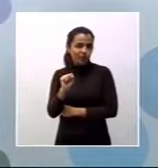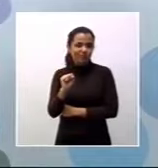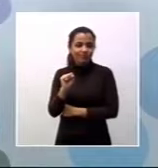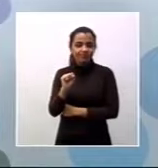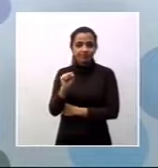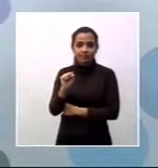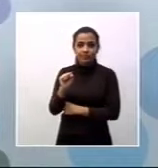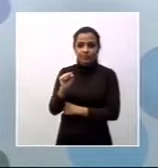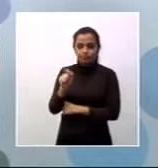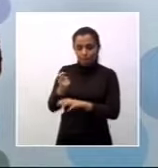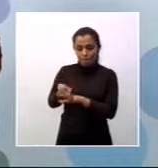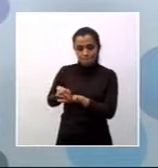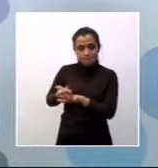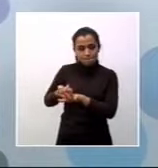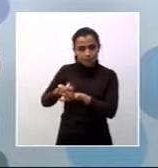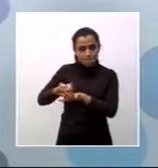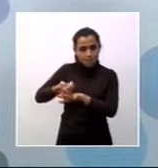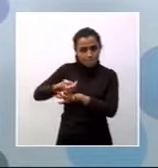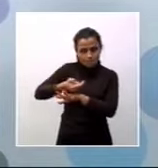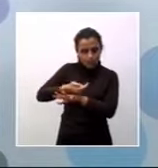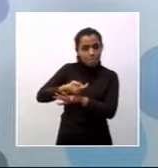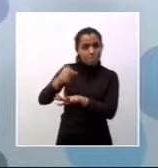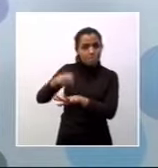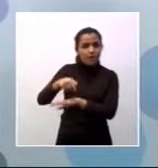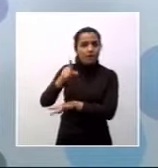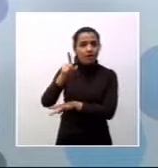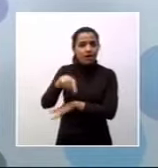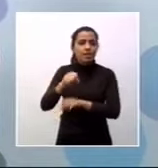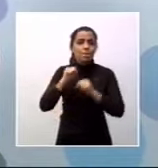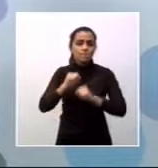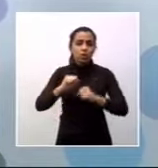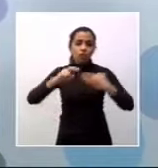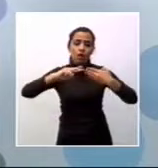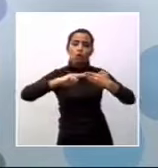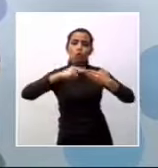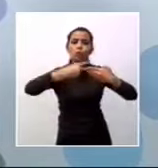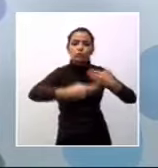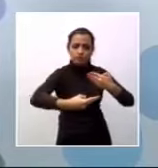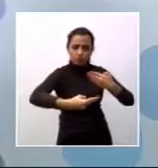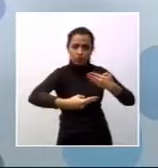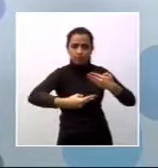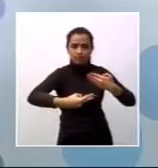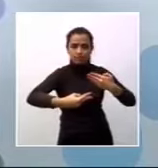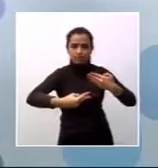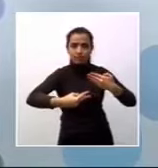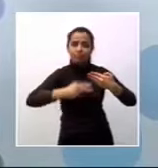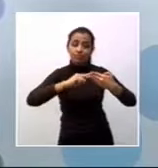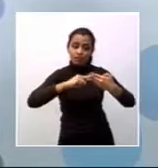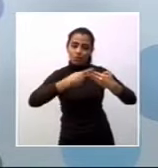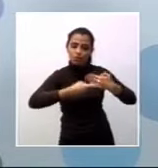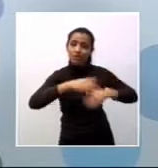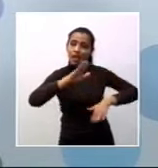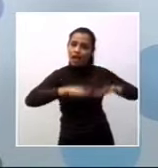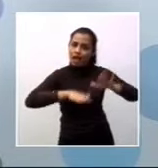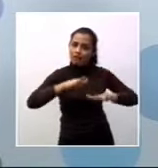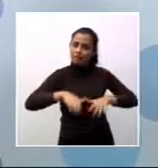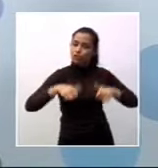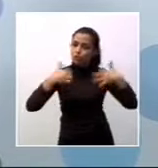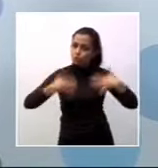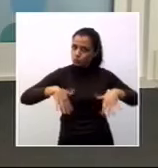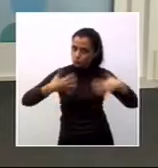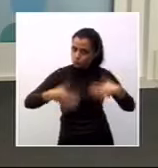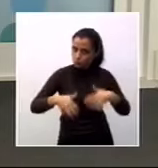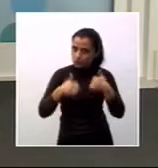dela é o fato de que ela pode gerar sim o e às vezes essas consequências são muito graves tá